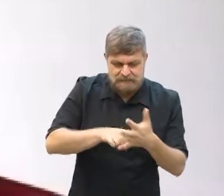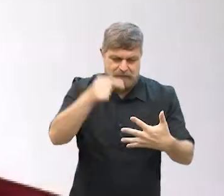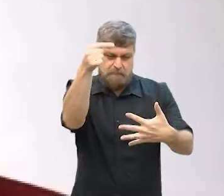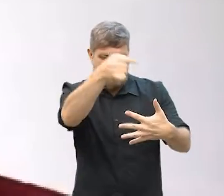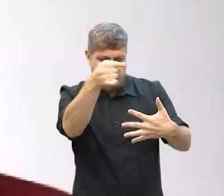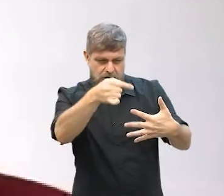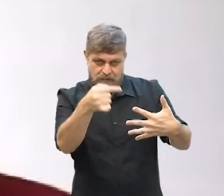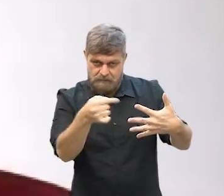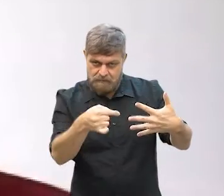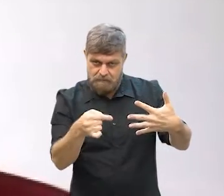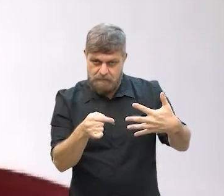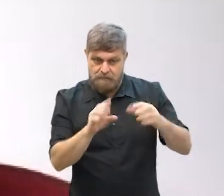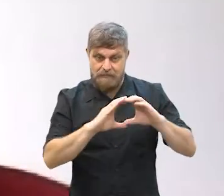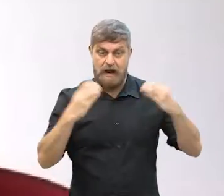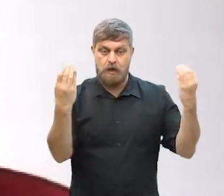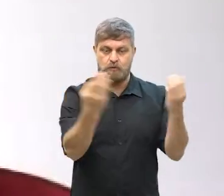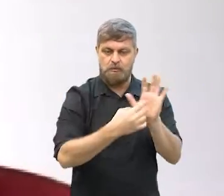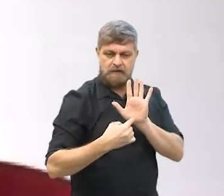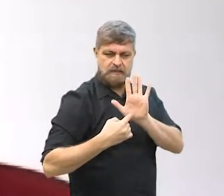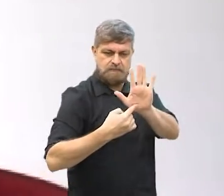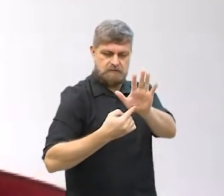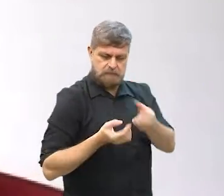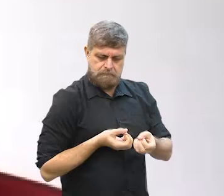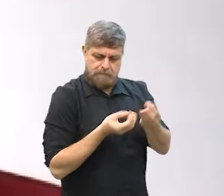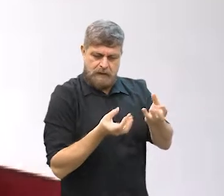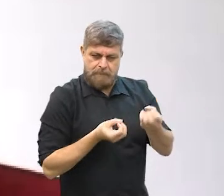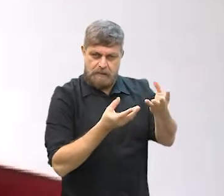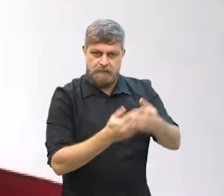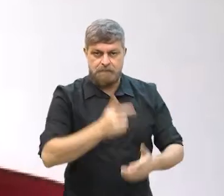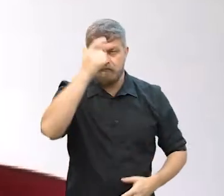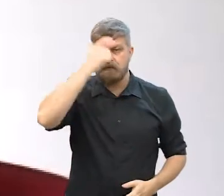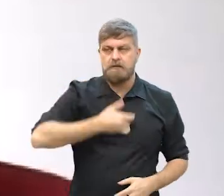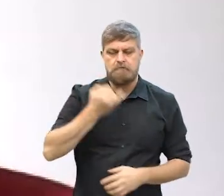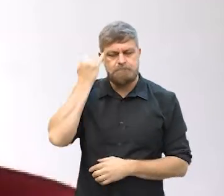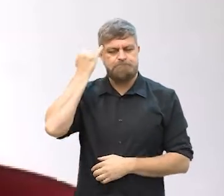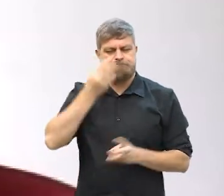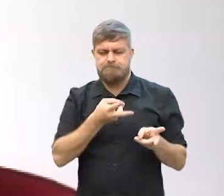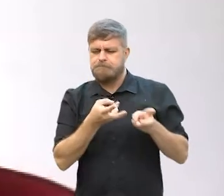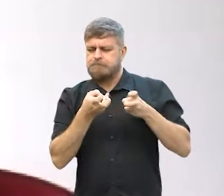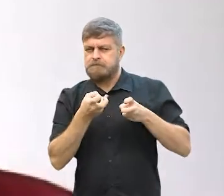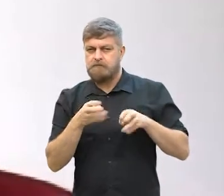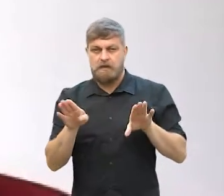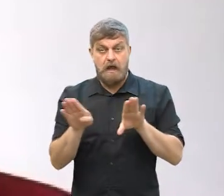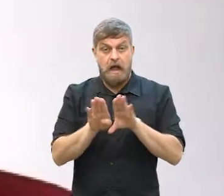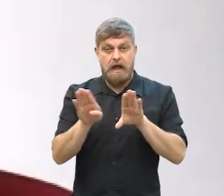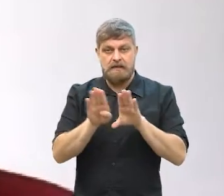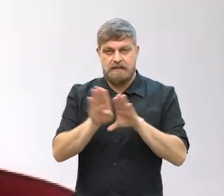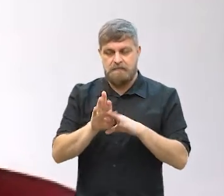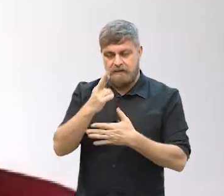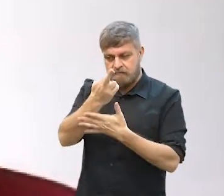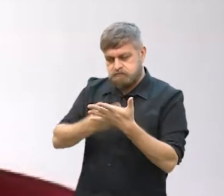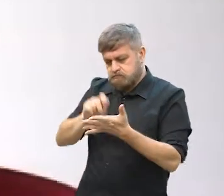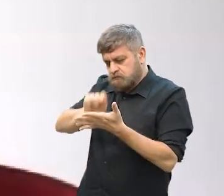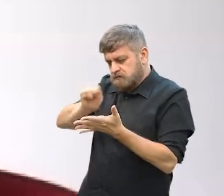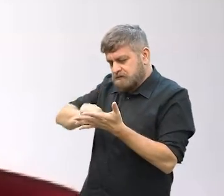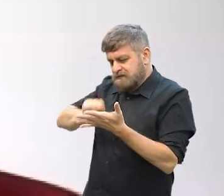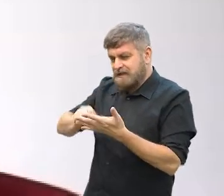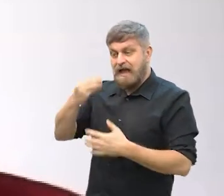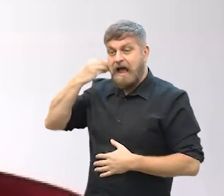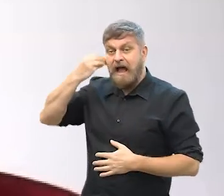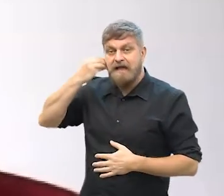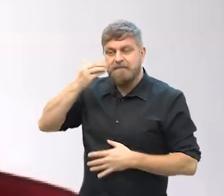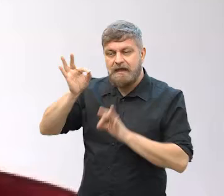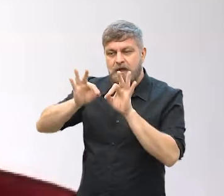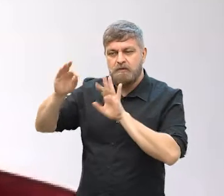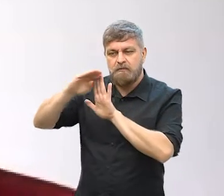que fizeram aí ao longo da vida acadêmica, e eu tive a ideia de criar, então, um relato de experiência sobre